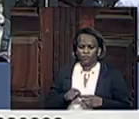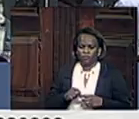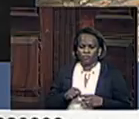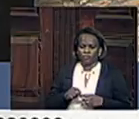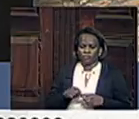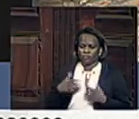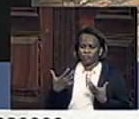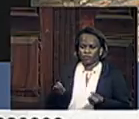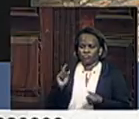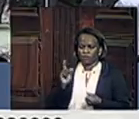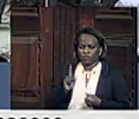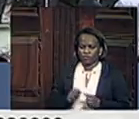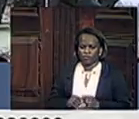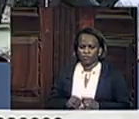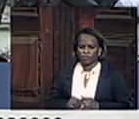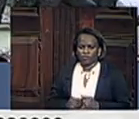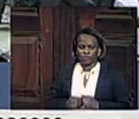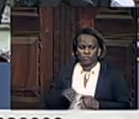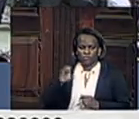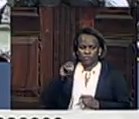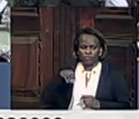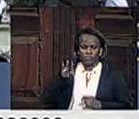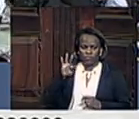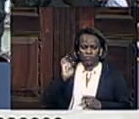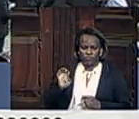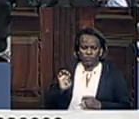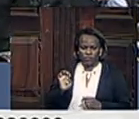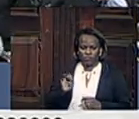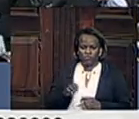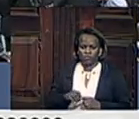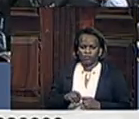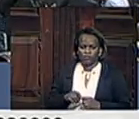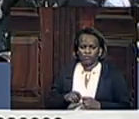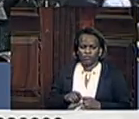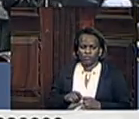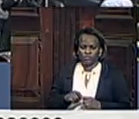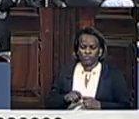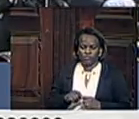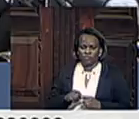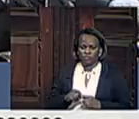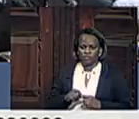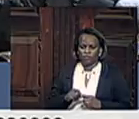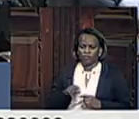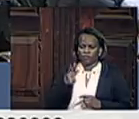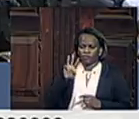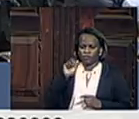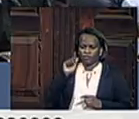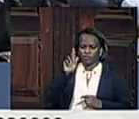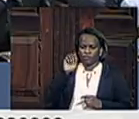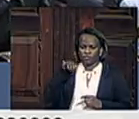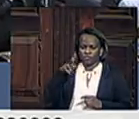Parecer contrário, presidente. Deputado Conte Bittencourt. Licenciado, deputado Luiz Paulo já foi. Deputado Vaguinho.